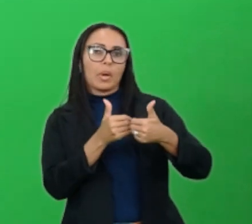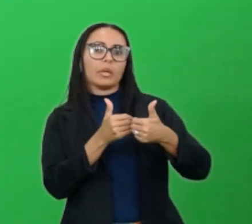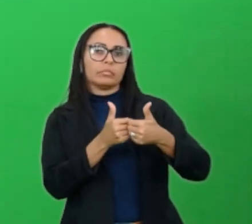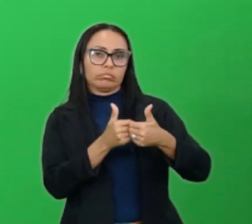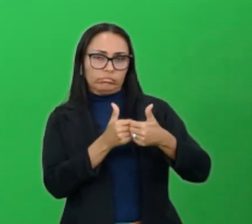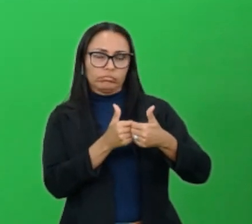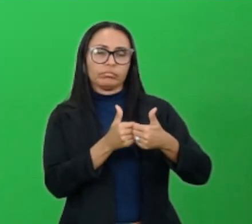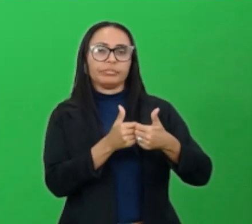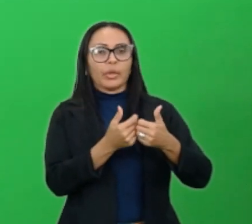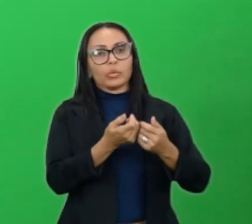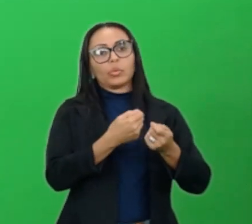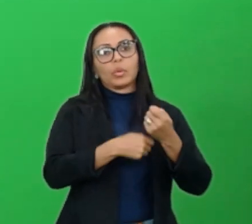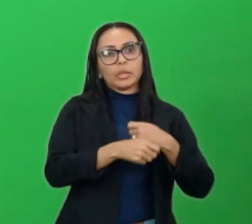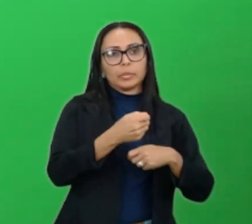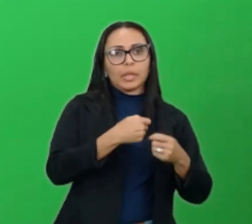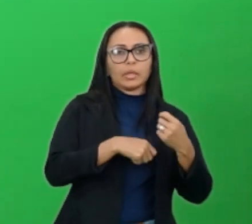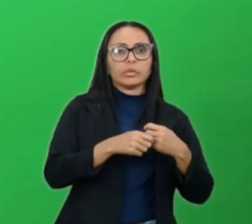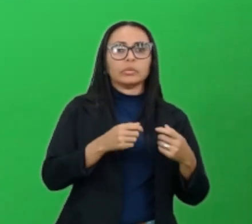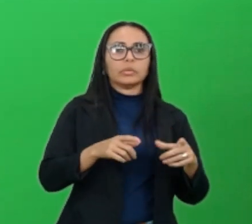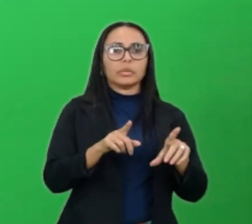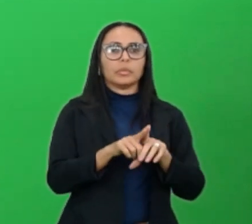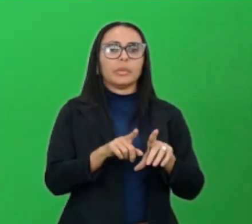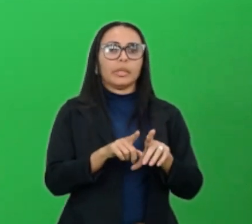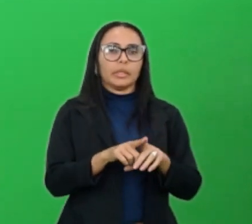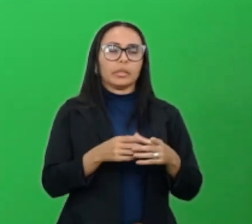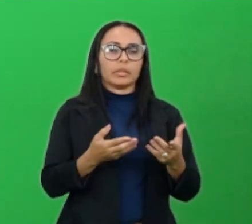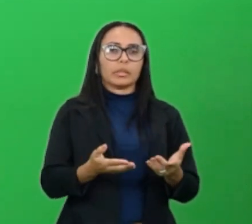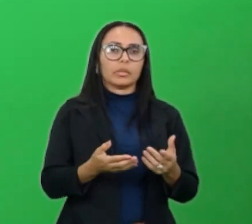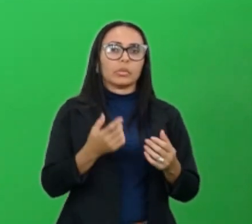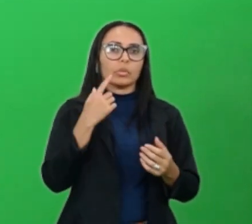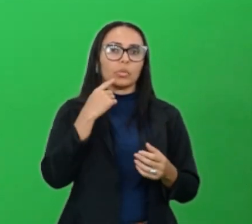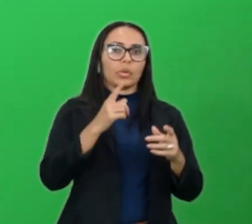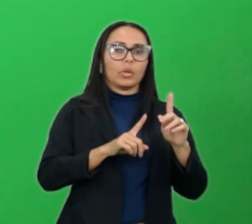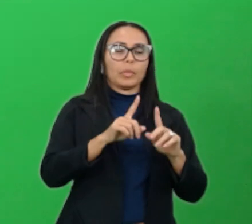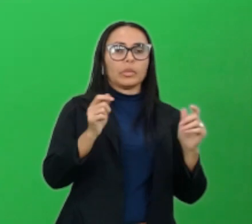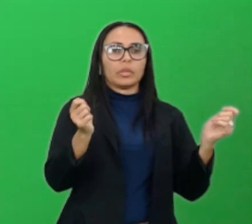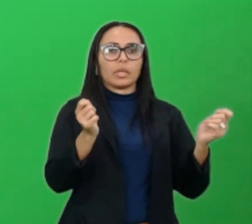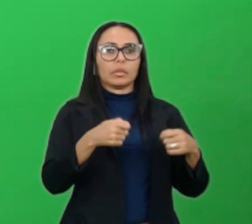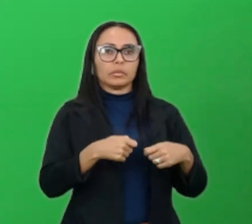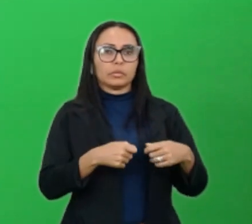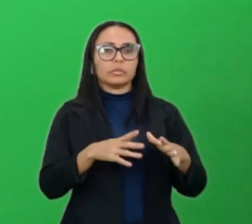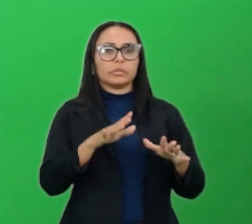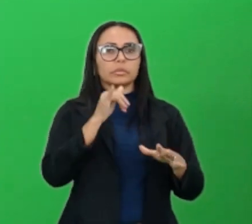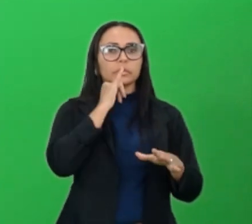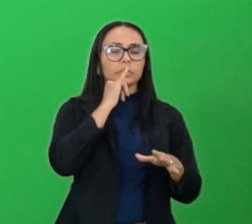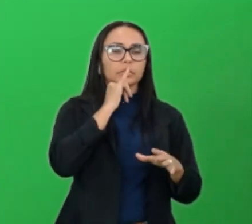com desdobramentos que tenham a ver também aí com o aumento da capacidade produtiva, por exemplo.